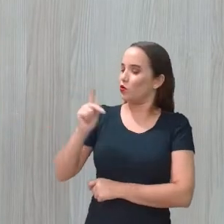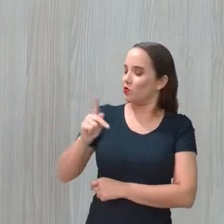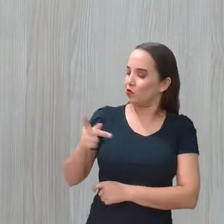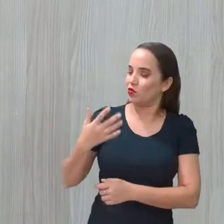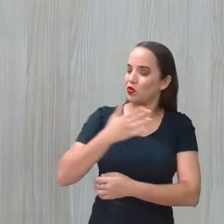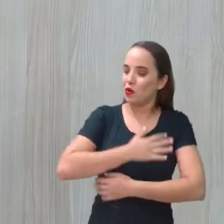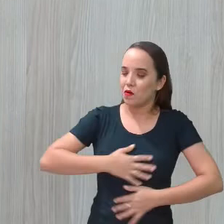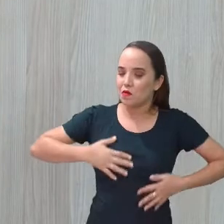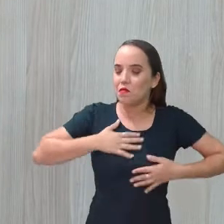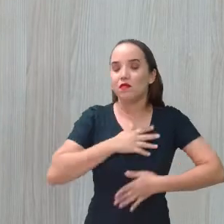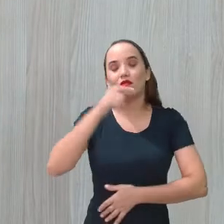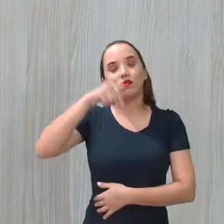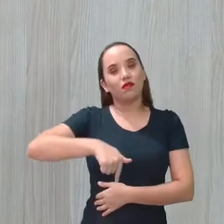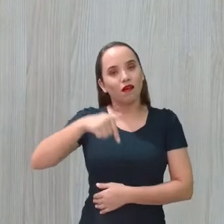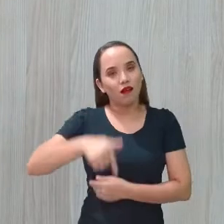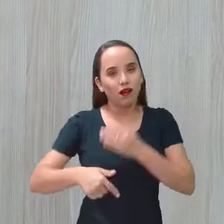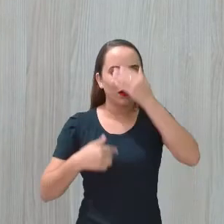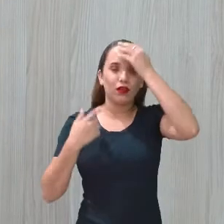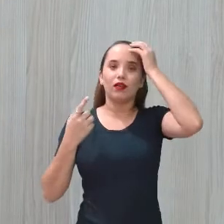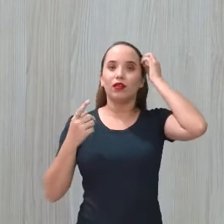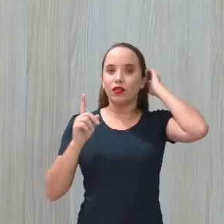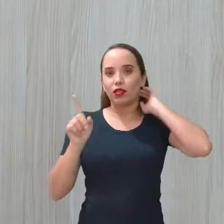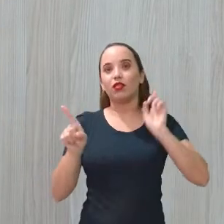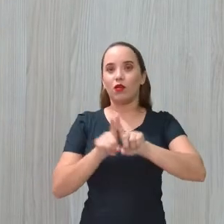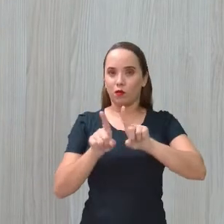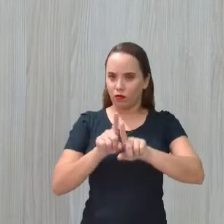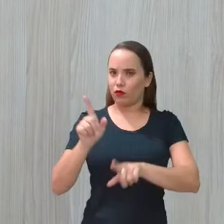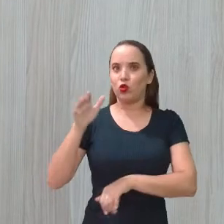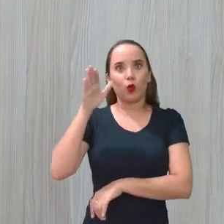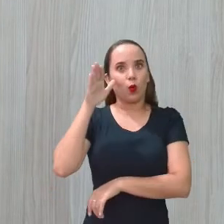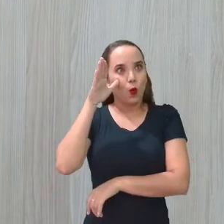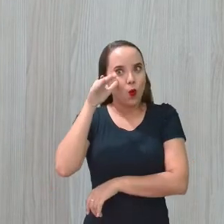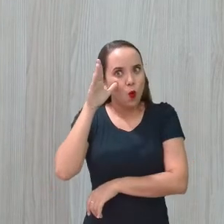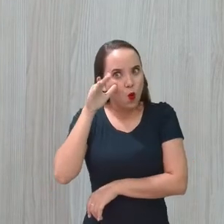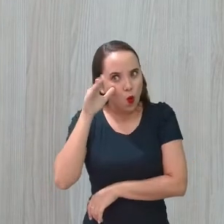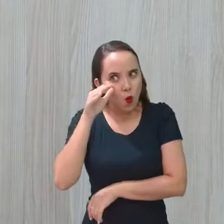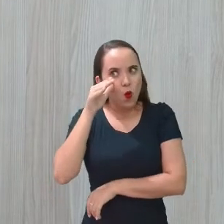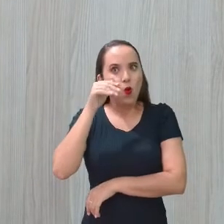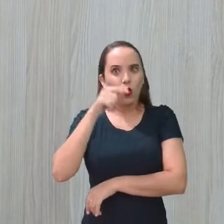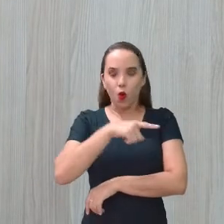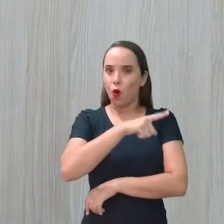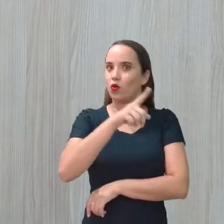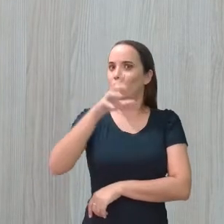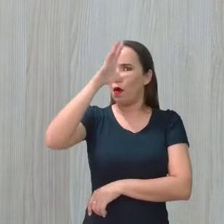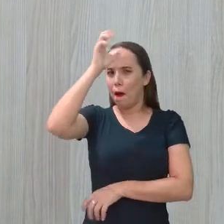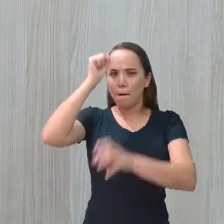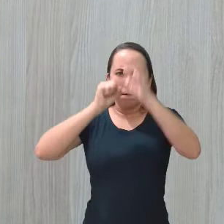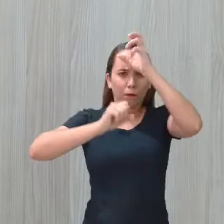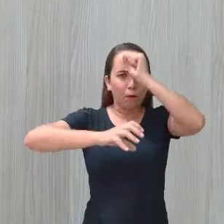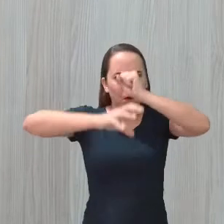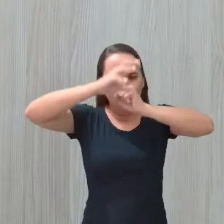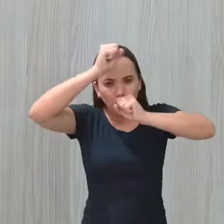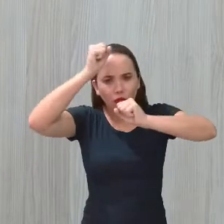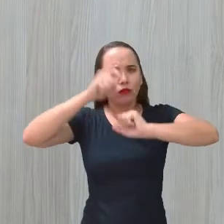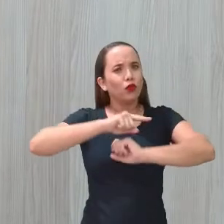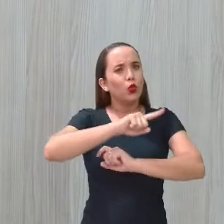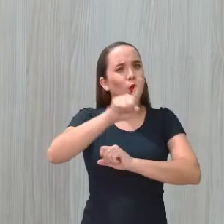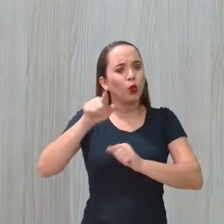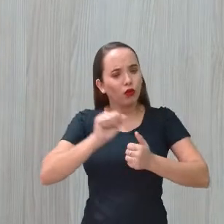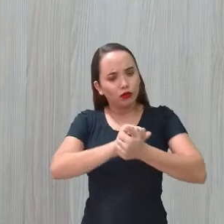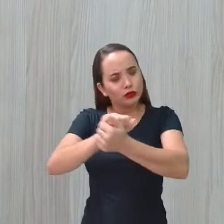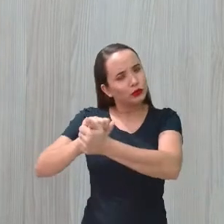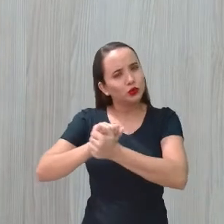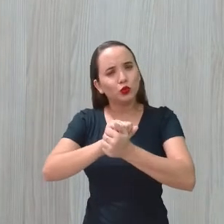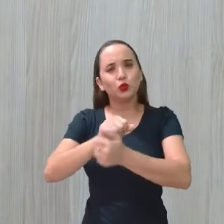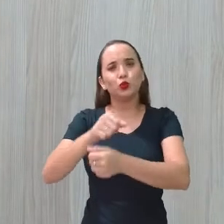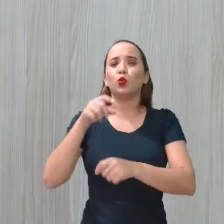sua aula. Gente, também estou super curiosa aí para aprender junto com todos vocês, né? Que o professor Tiago vai falar com a gente